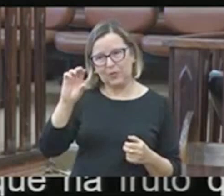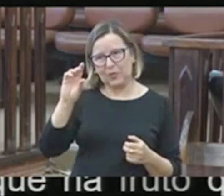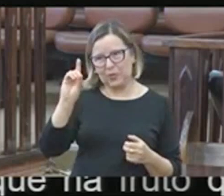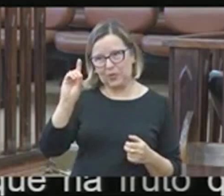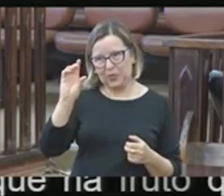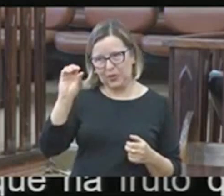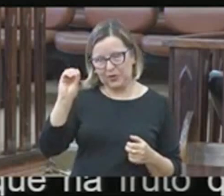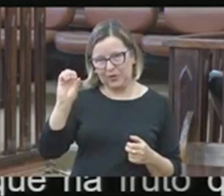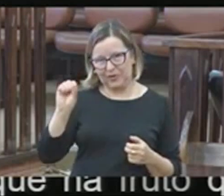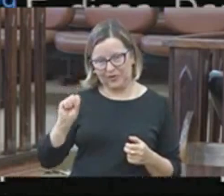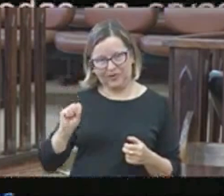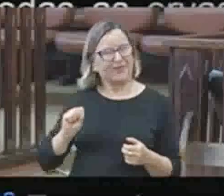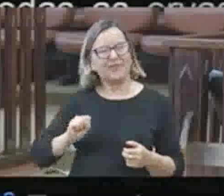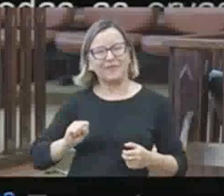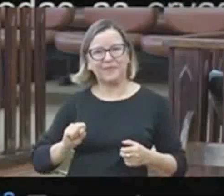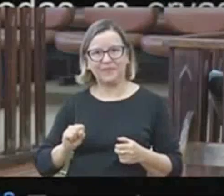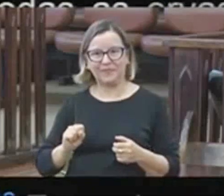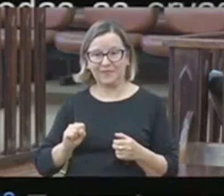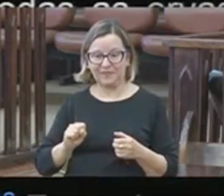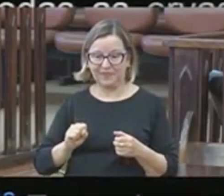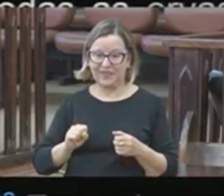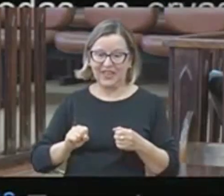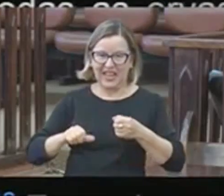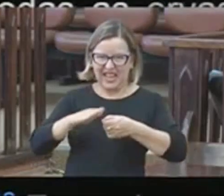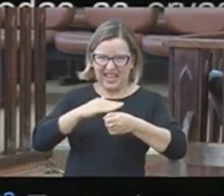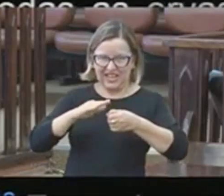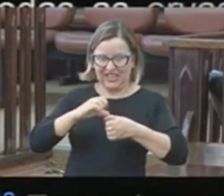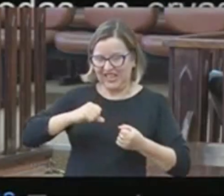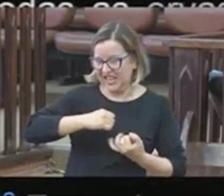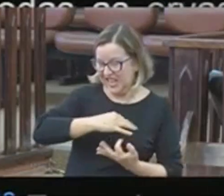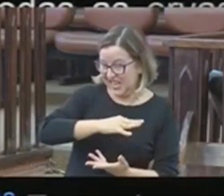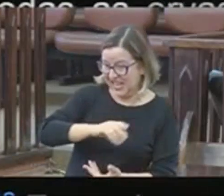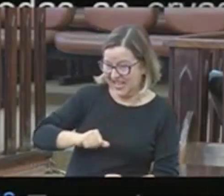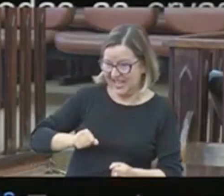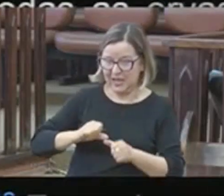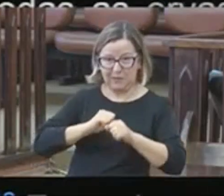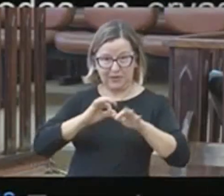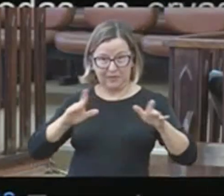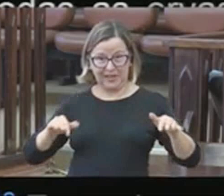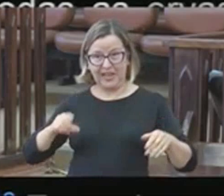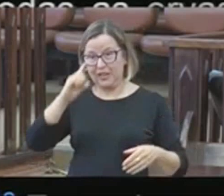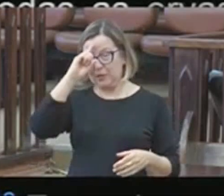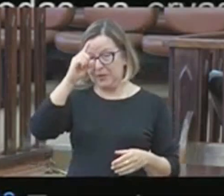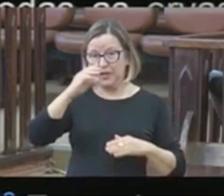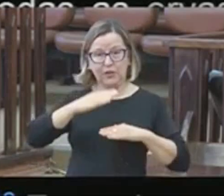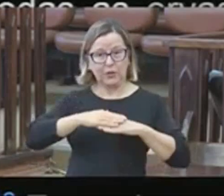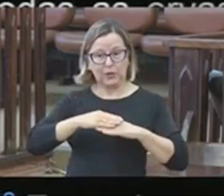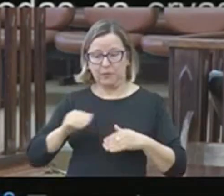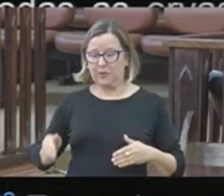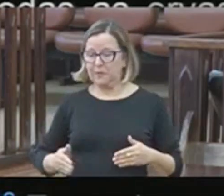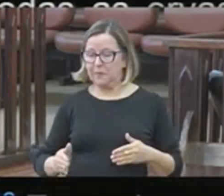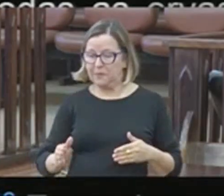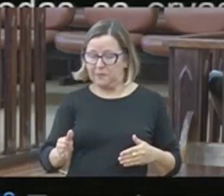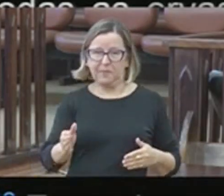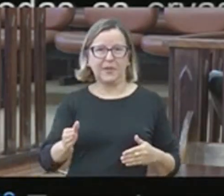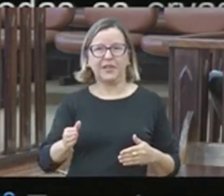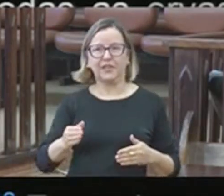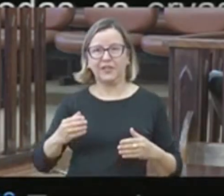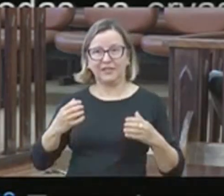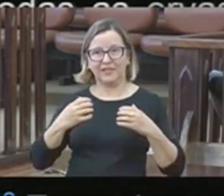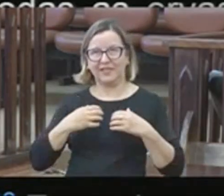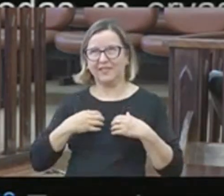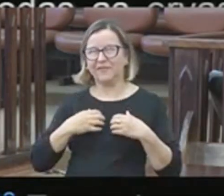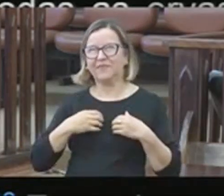sujeitai-a. Dominai sobre os peixes do mar, sobre as aves dos céus e sobre todo animal que